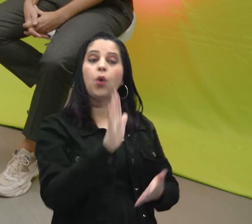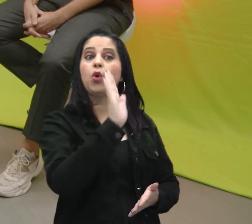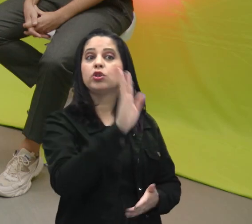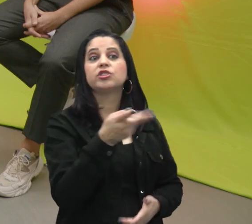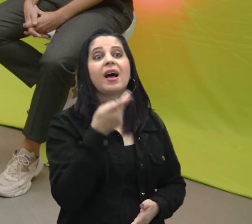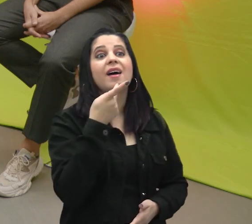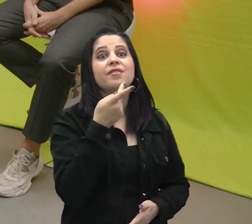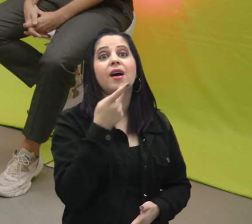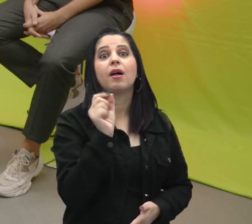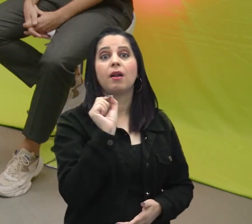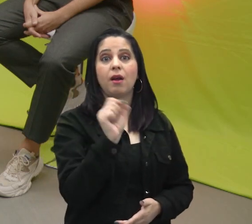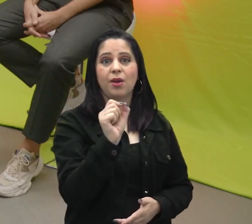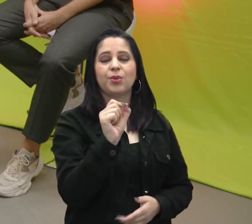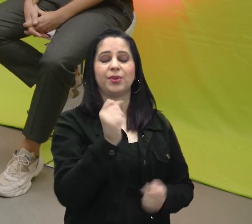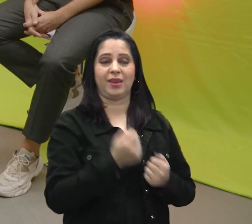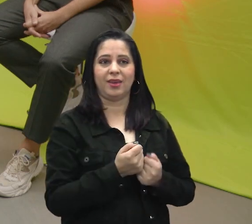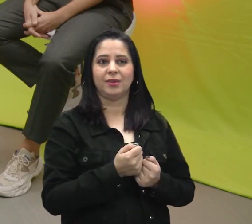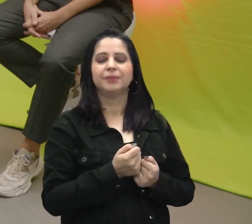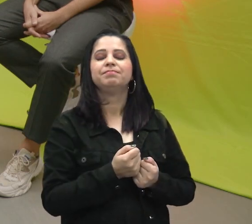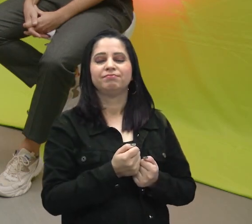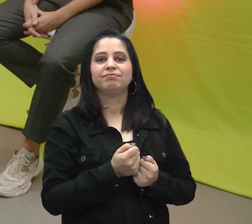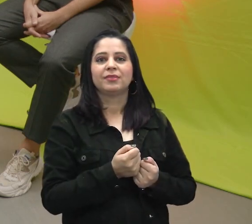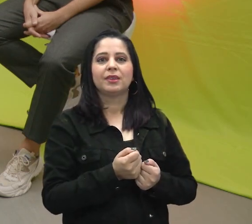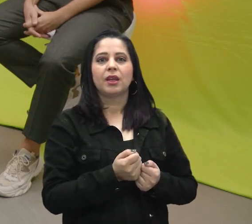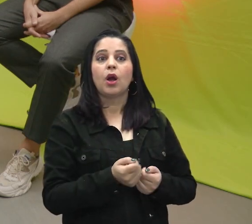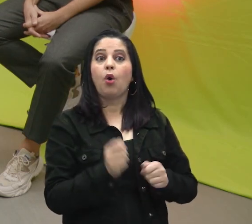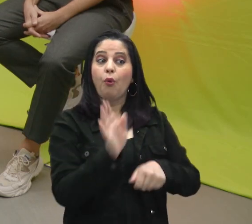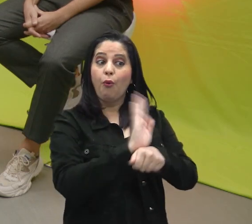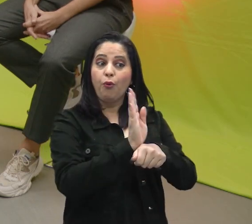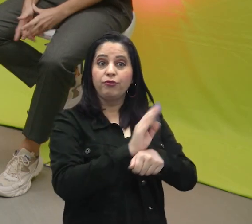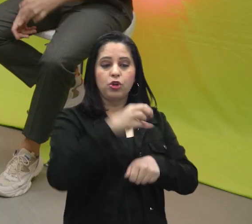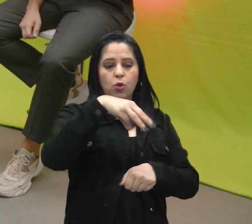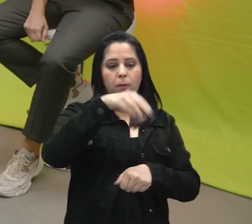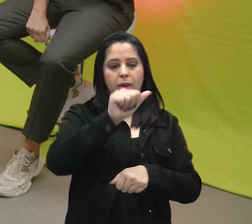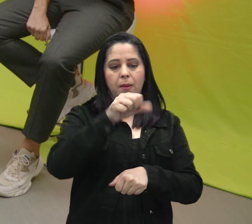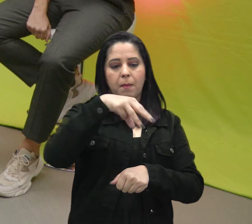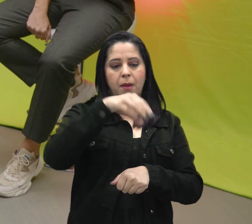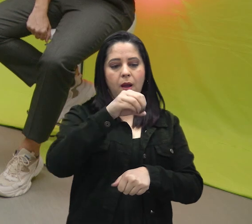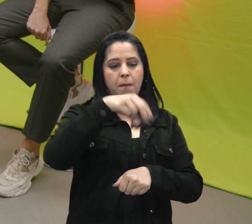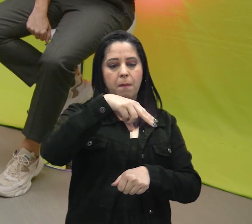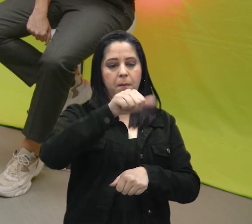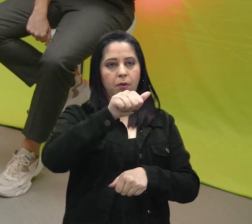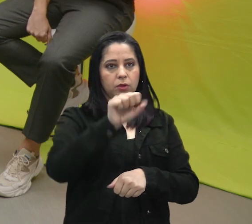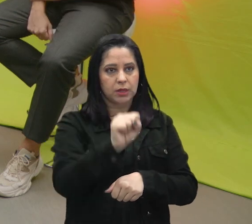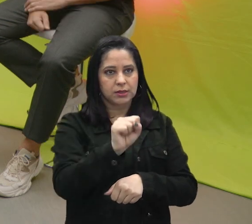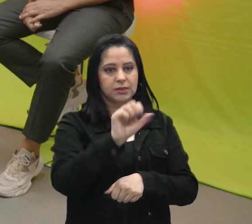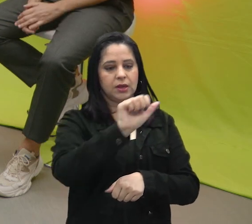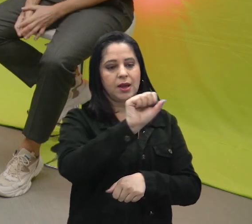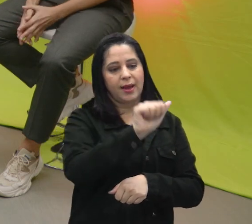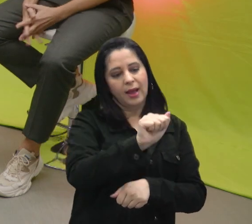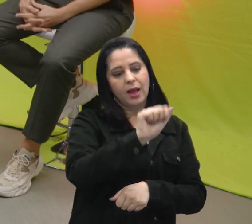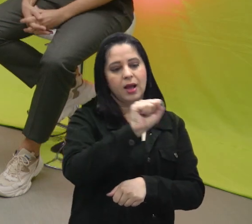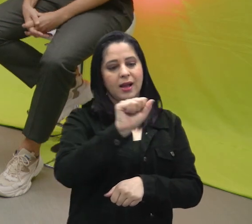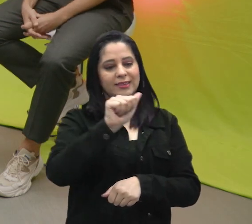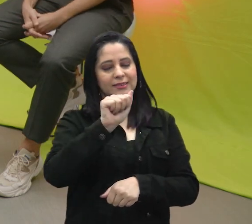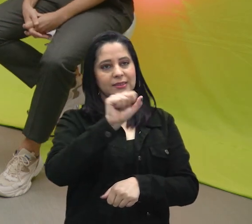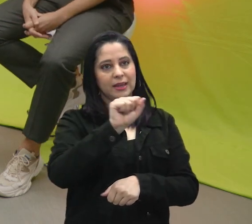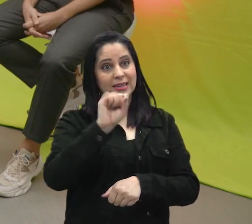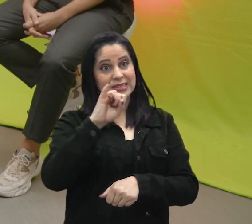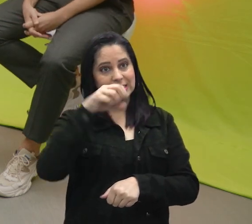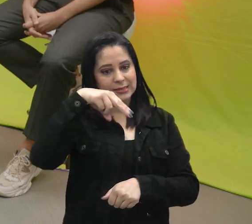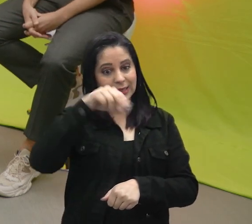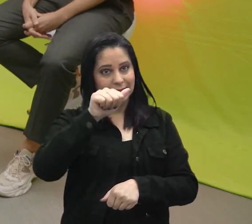trabalho de destaque, quero entrar com um pouquinho mais de profundidade nele agora, que é o filme dos Mamonas Assassinas. Sim. Como é que foi esse convite, participar dessa